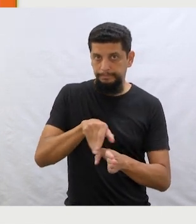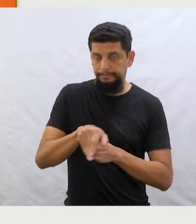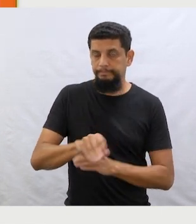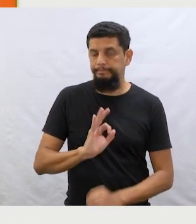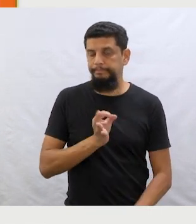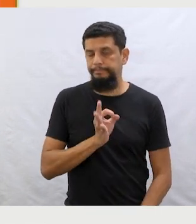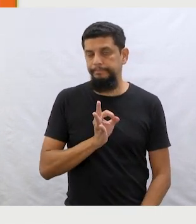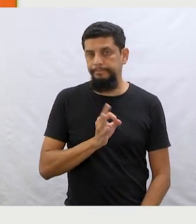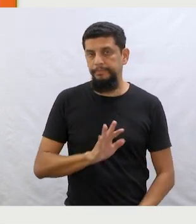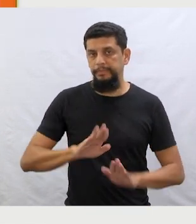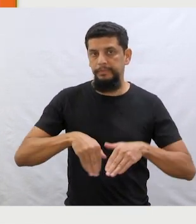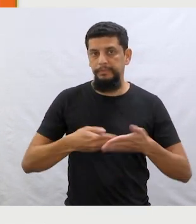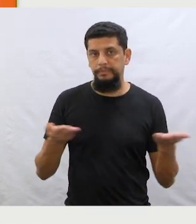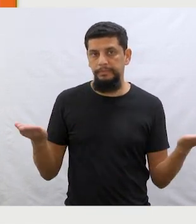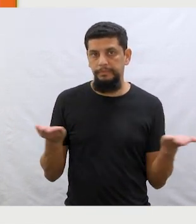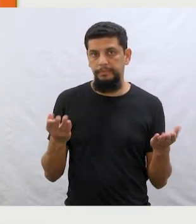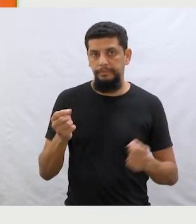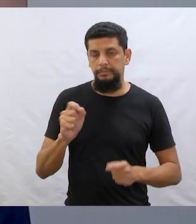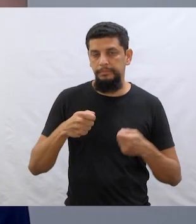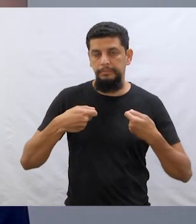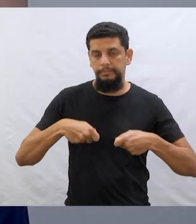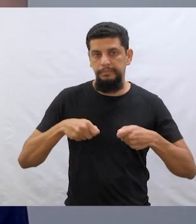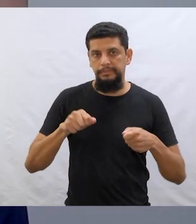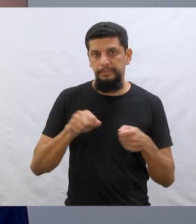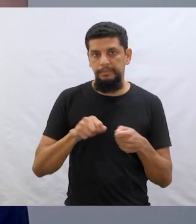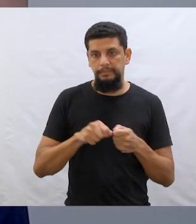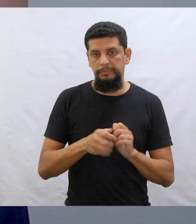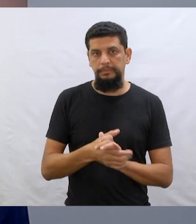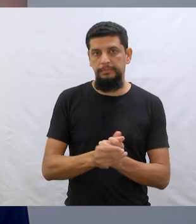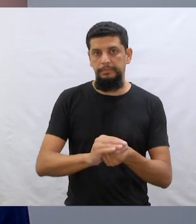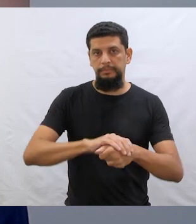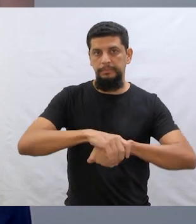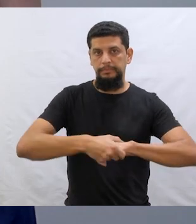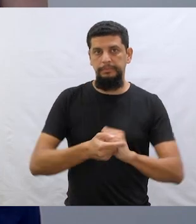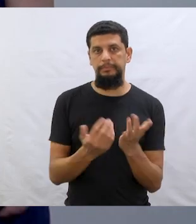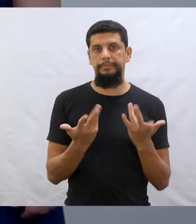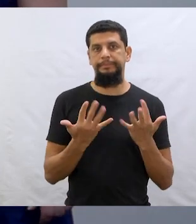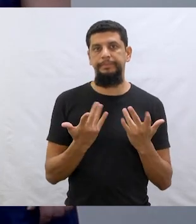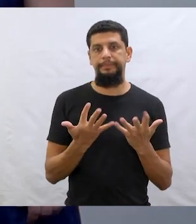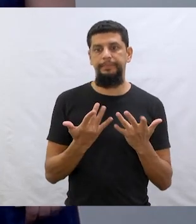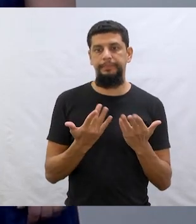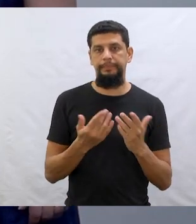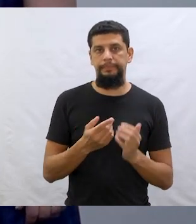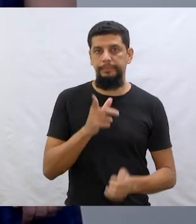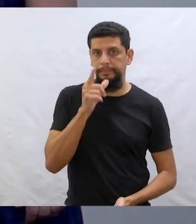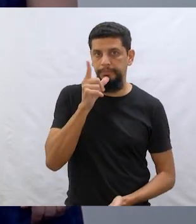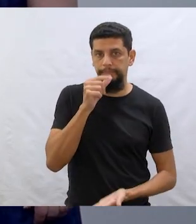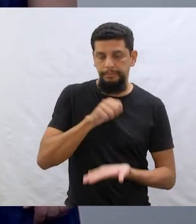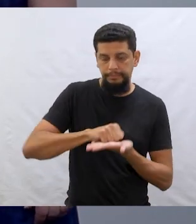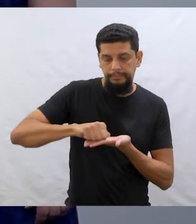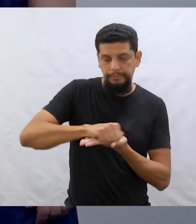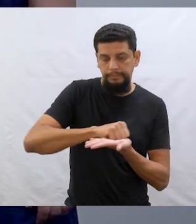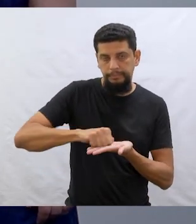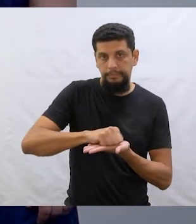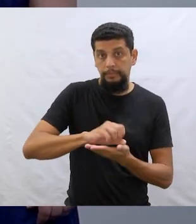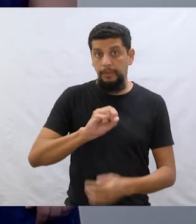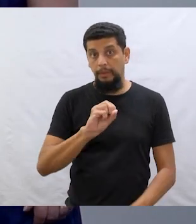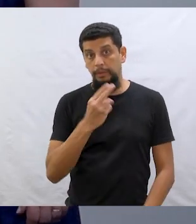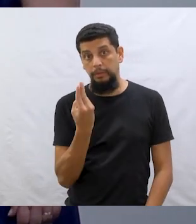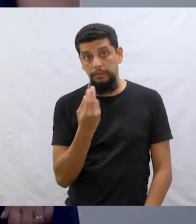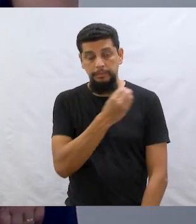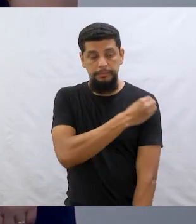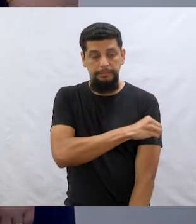Né? Então, o que nós devemos fazer? Lavar as nossas mãos com água e sabão